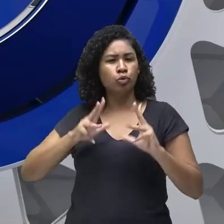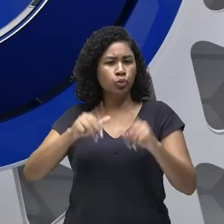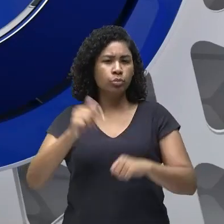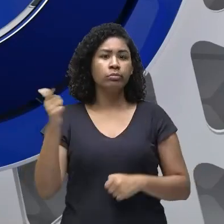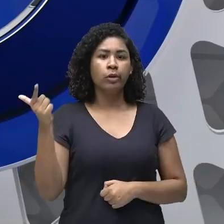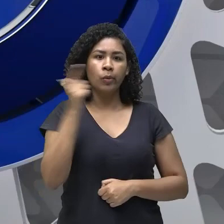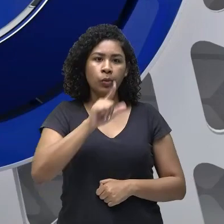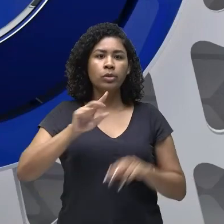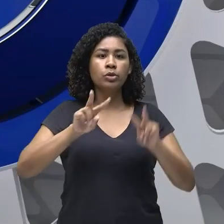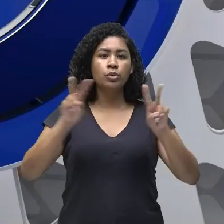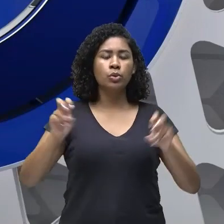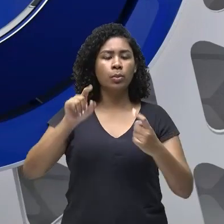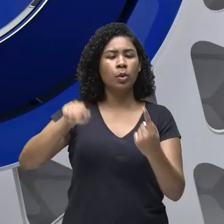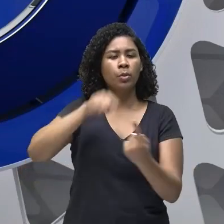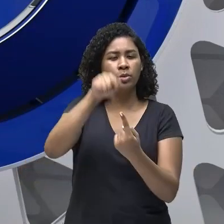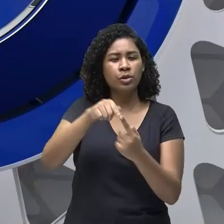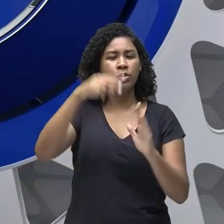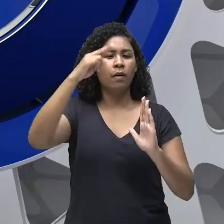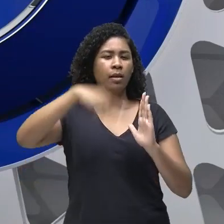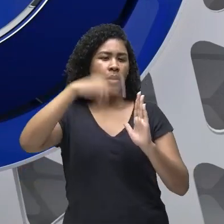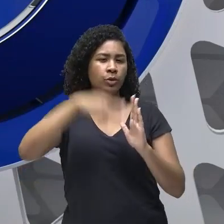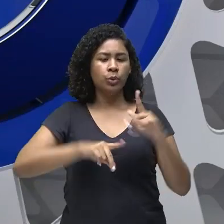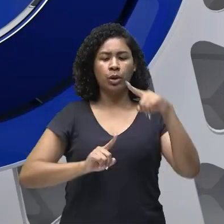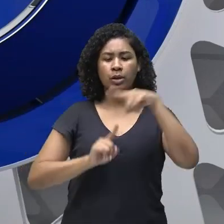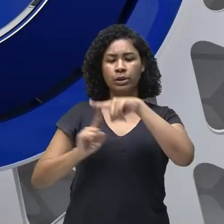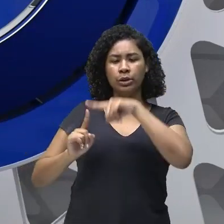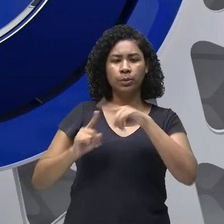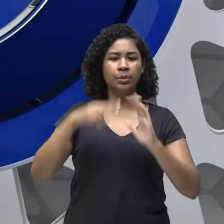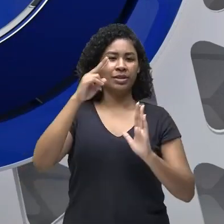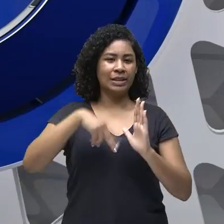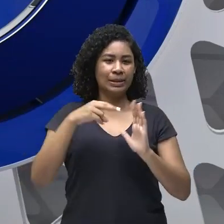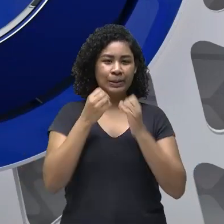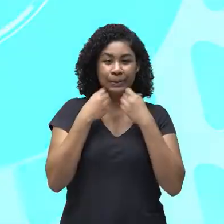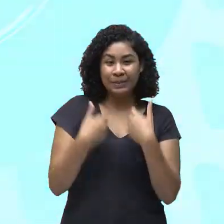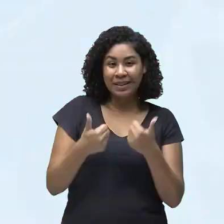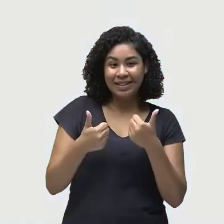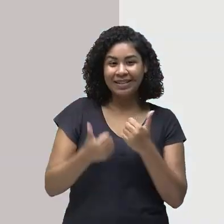sobre os objetivos de leitura, os tipos de leitura que existem, ok?